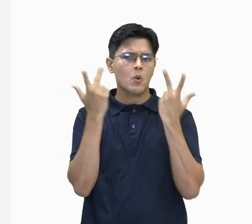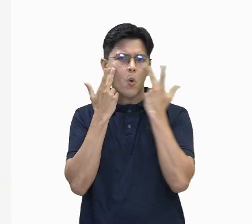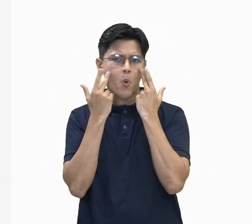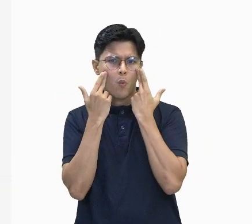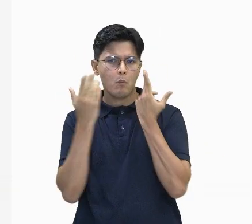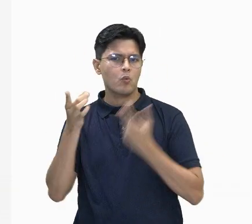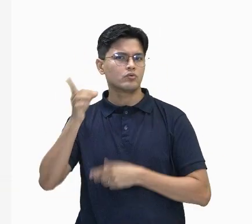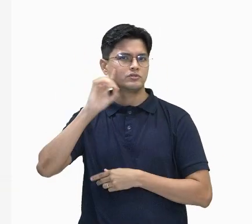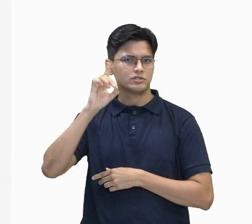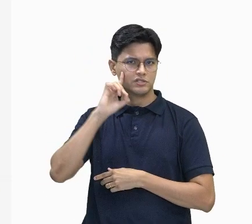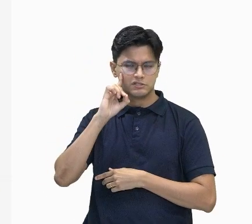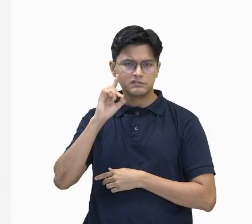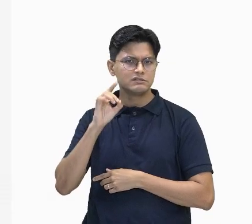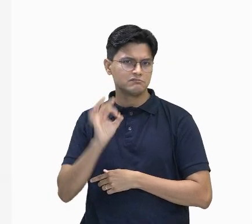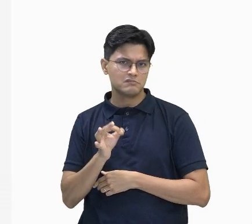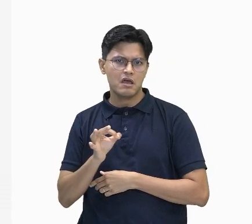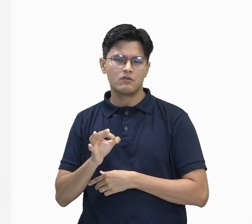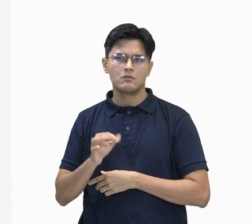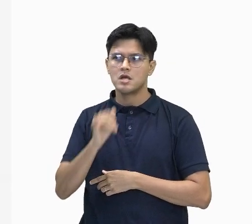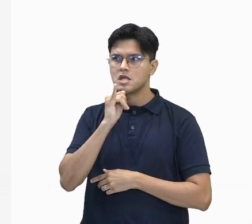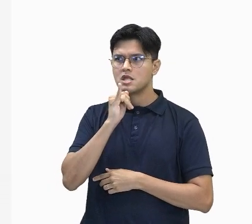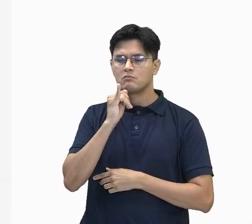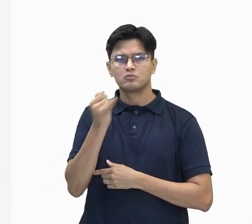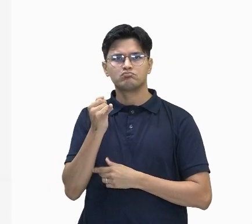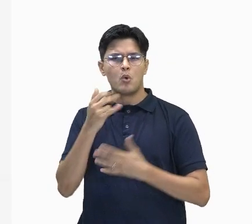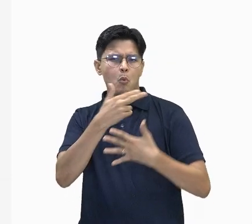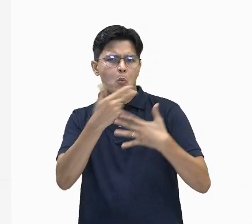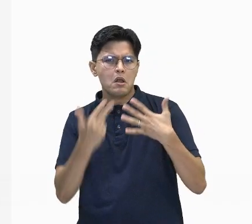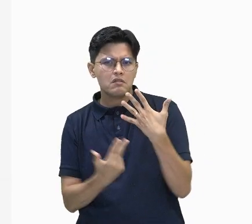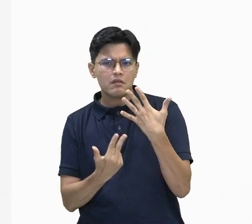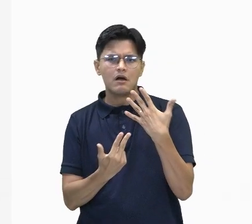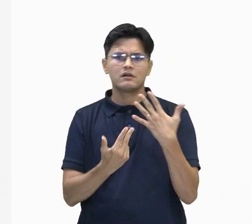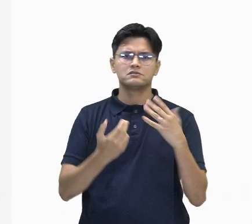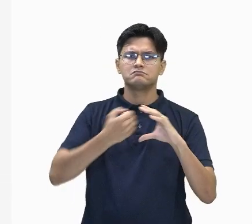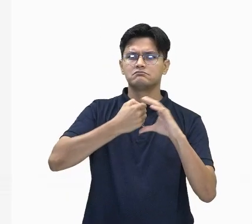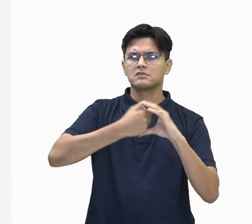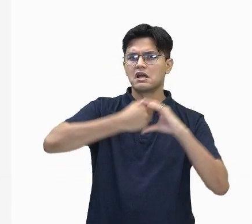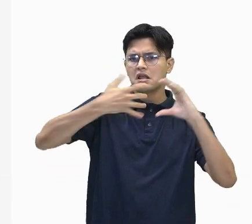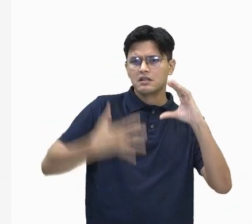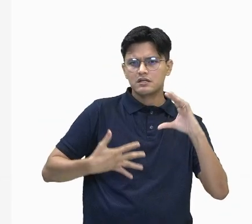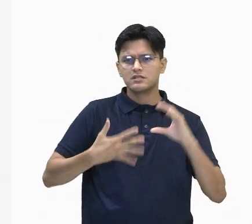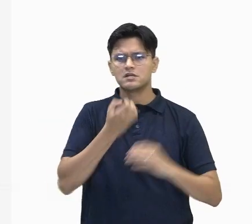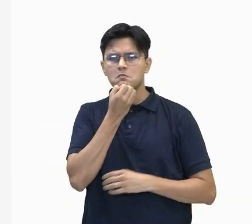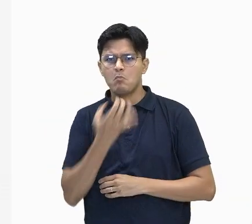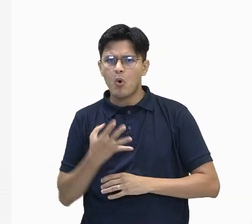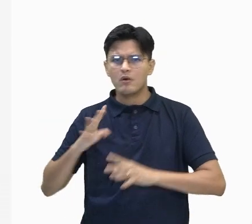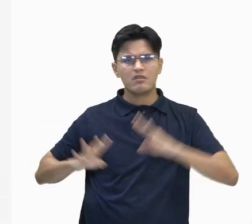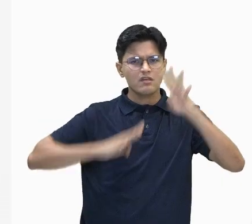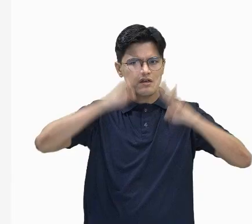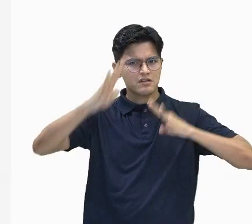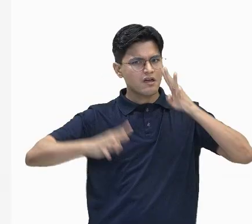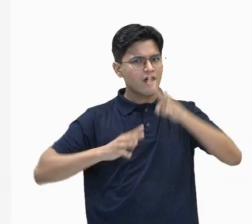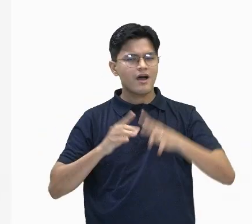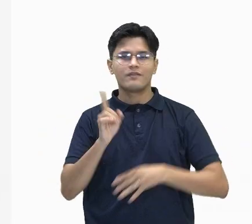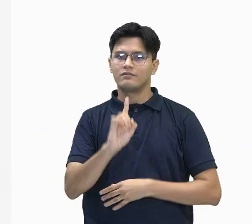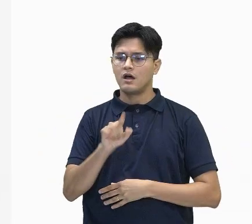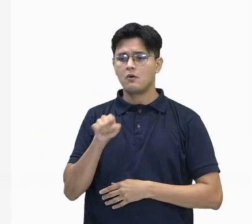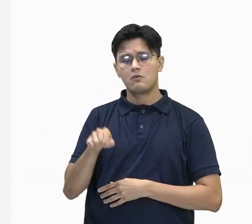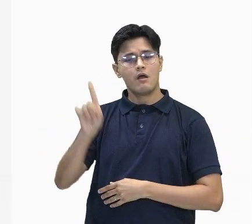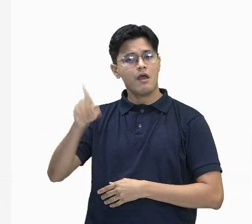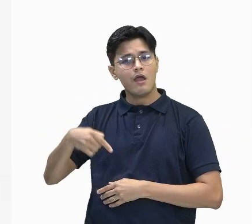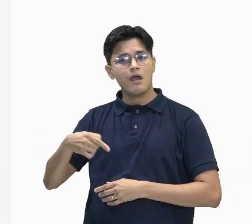não idealizadas. Não são heróis, são pessoas com os seus valores, suas virtudes e os seus